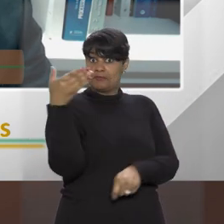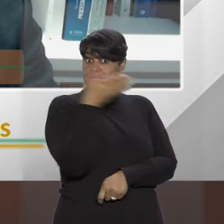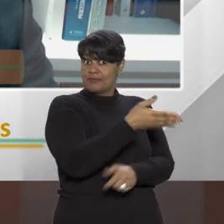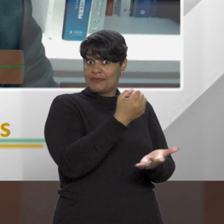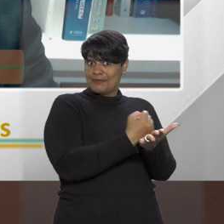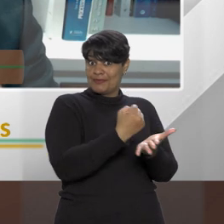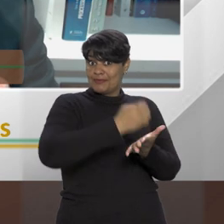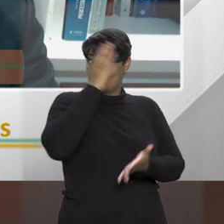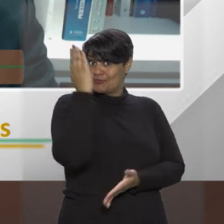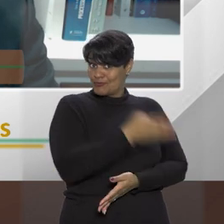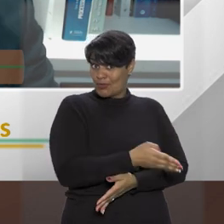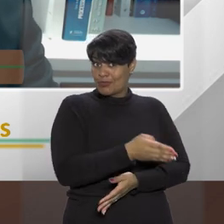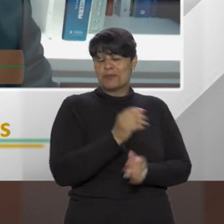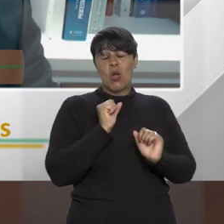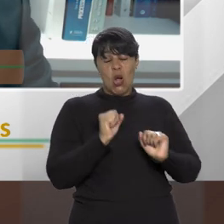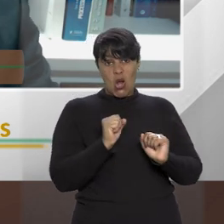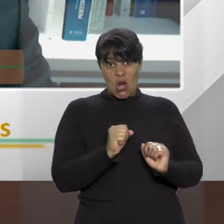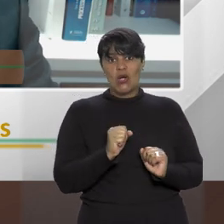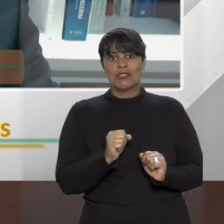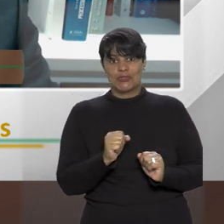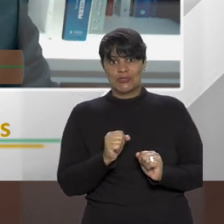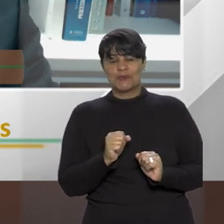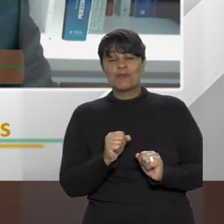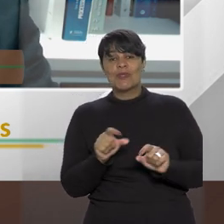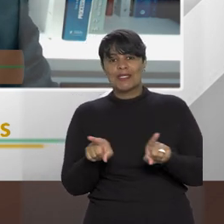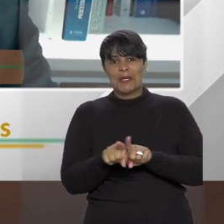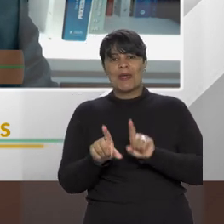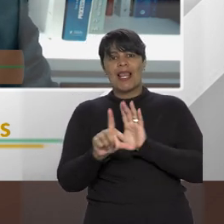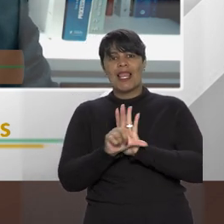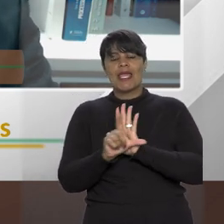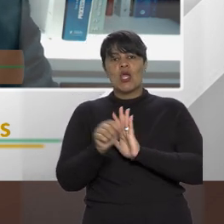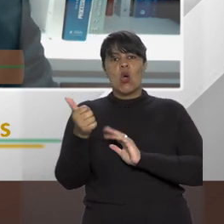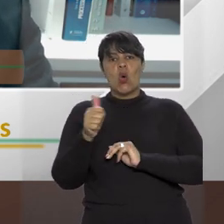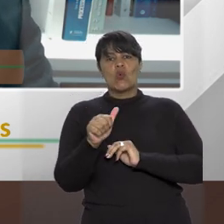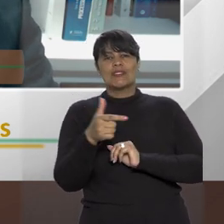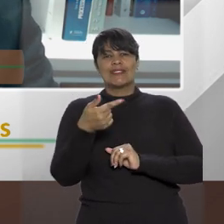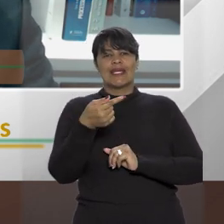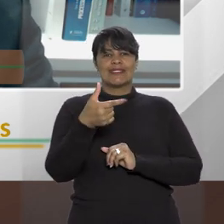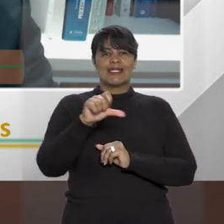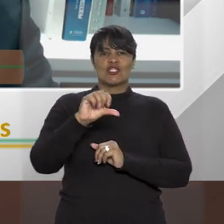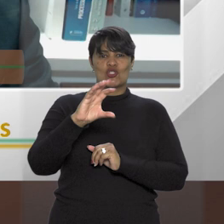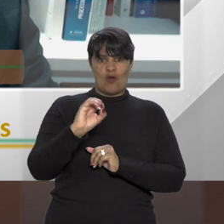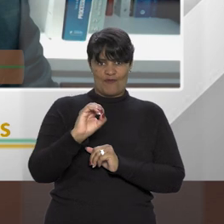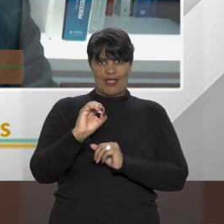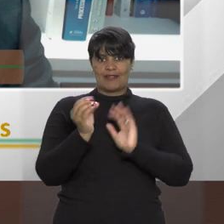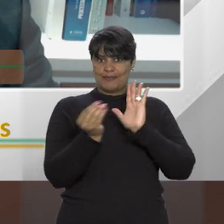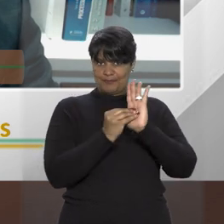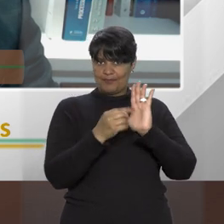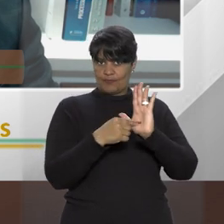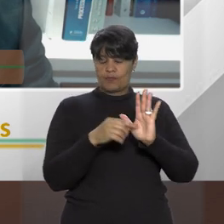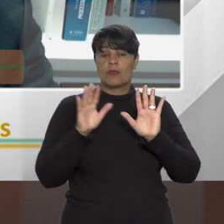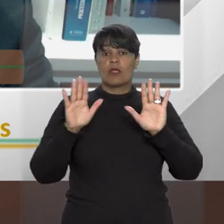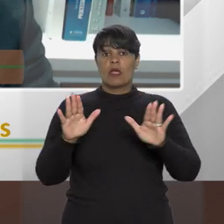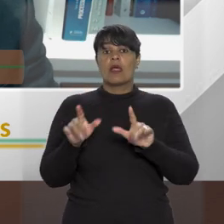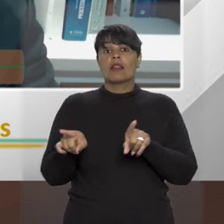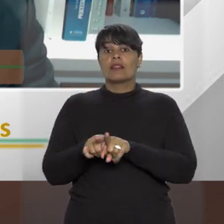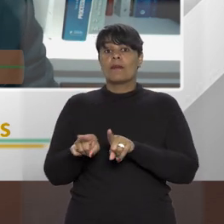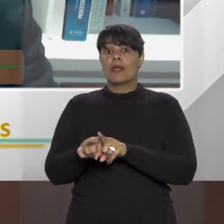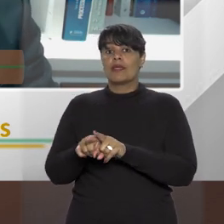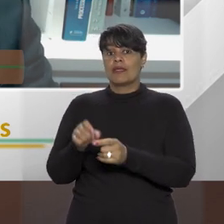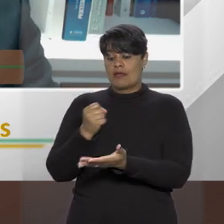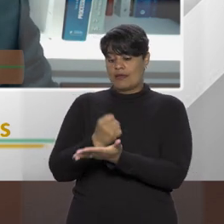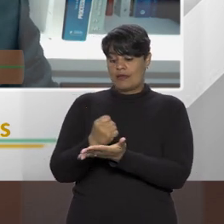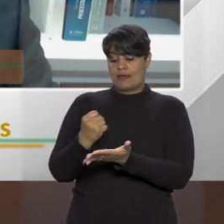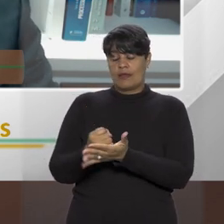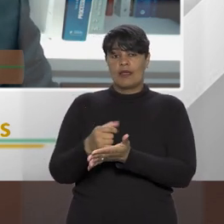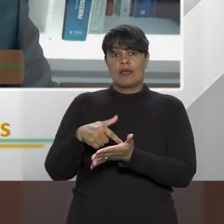11.790 de 2008. Processo de habilitação de casamento, que está previsto no Código Civil, artigo 1526 do Código Civil de 2002, com redação